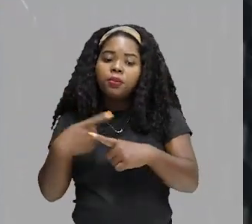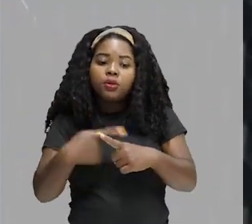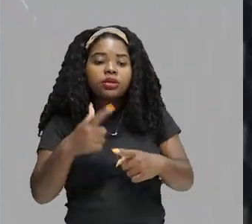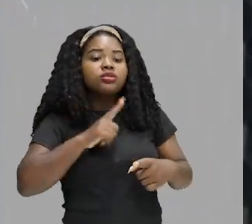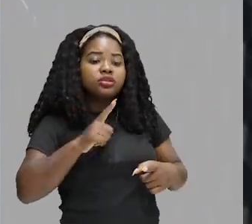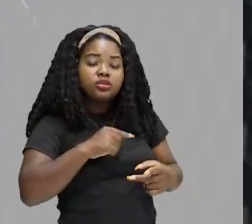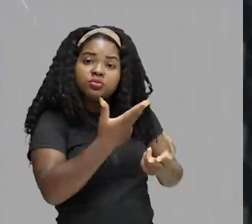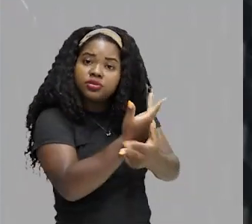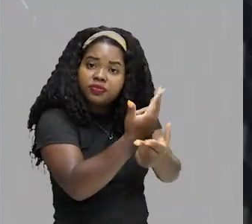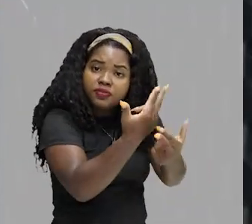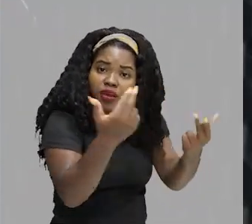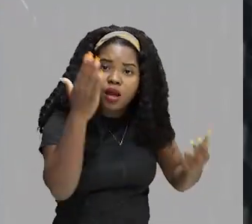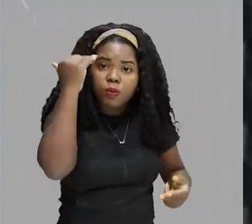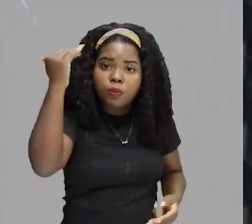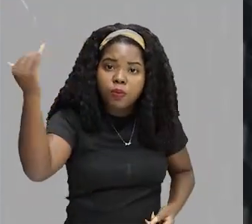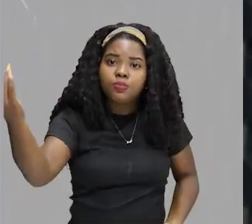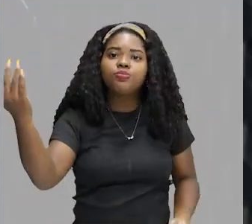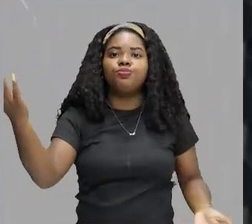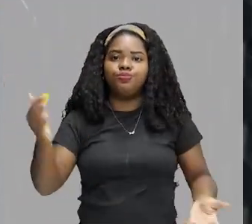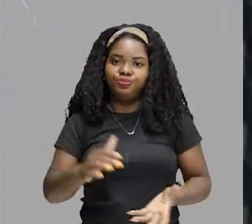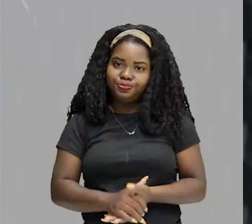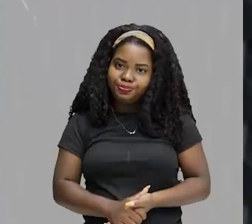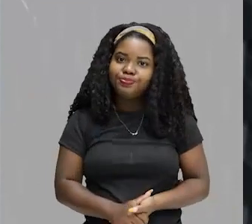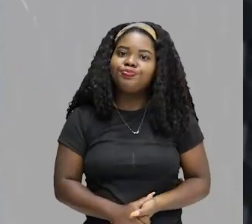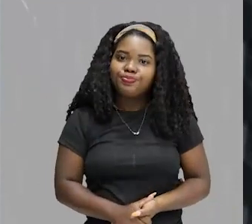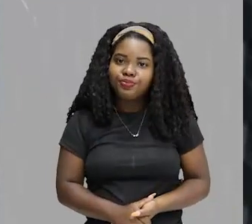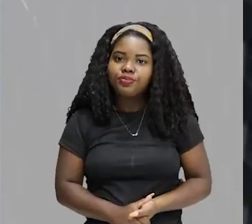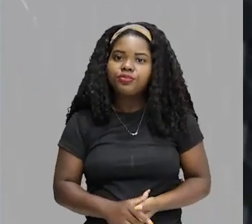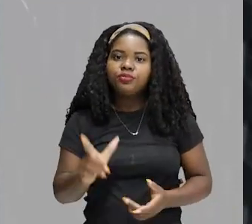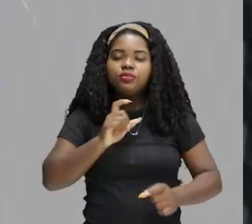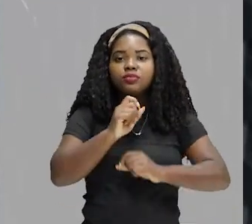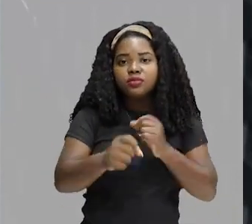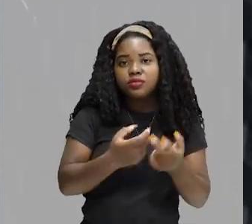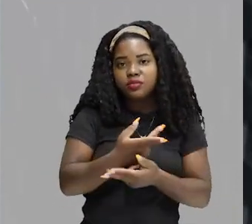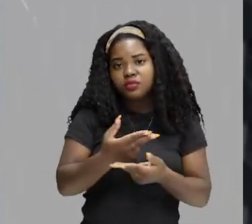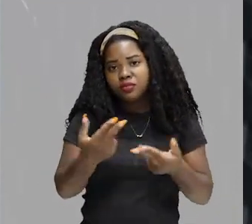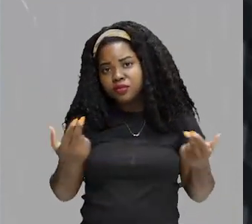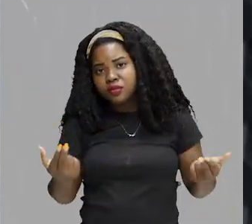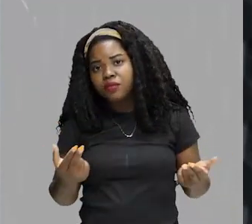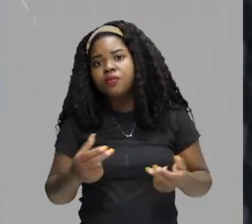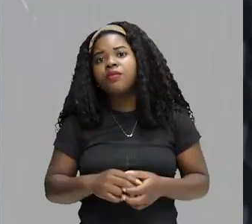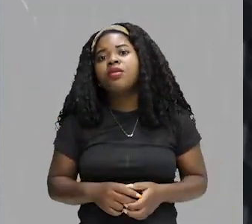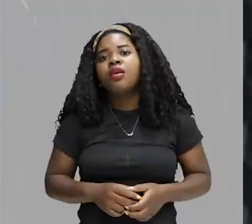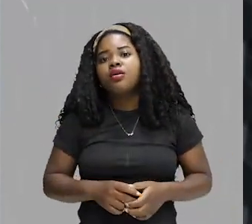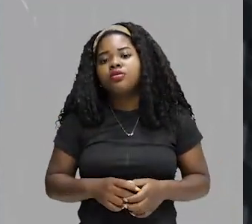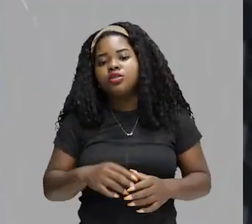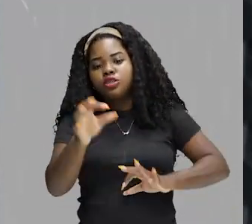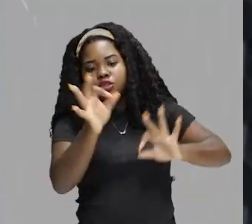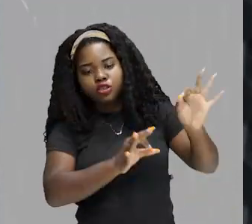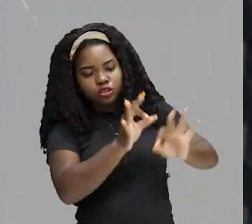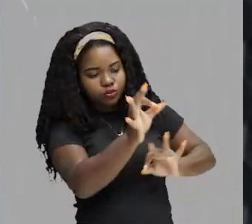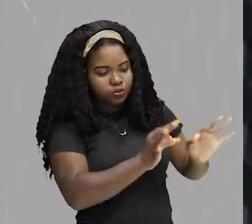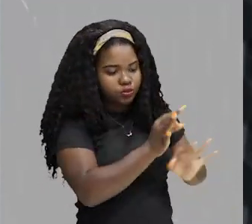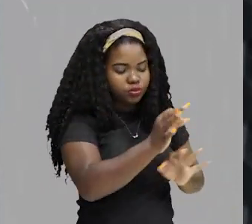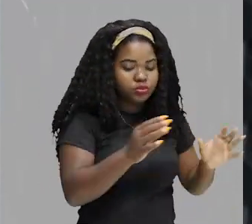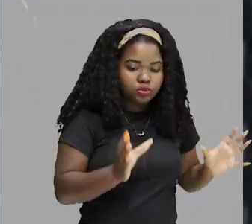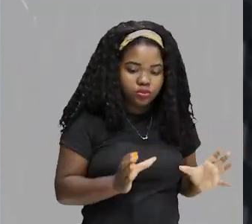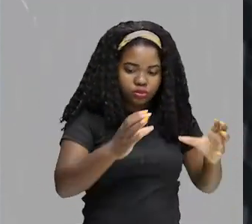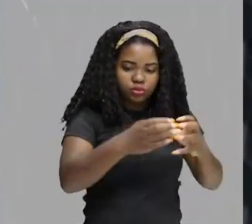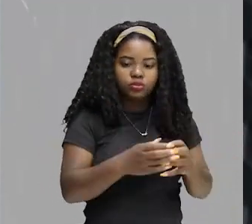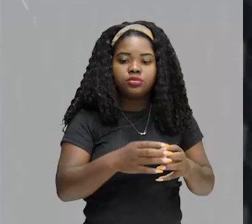ídolos. O basquetebol ele tinha uma ascensão. Tinha Oscar Schmidt, tinha a seleção brasileira de basquetebol feminina